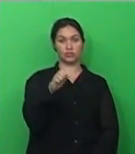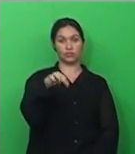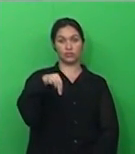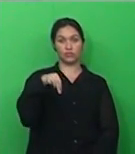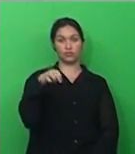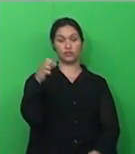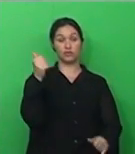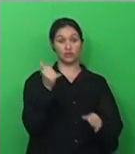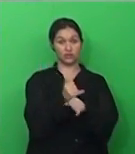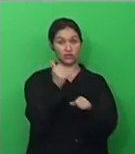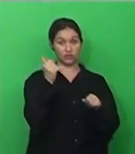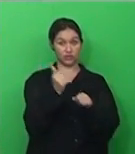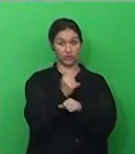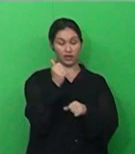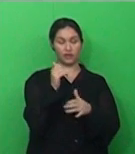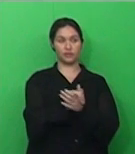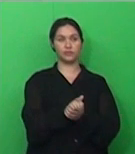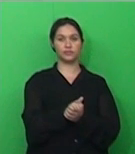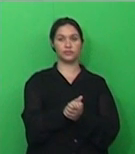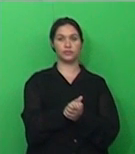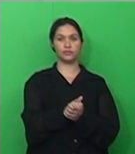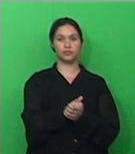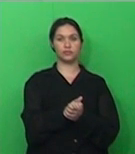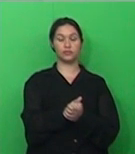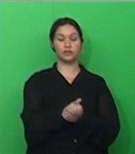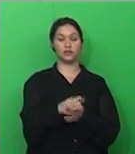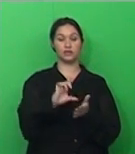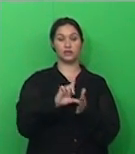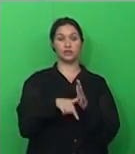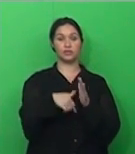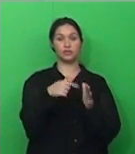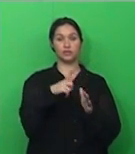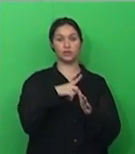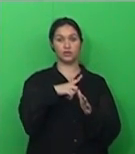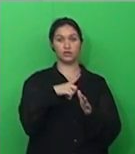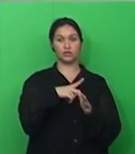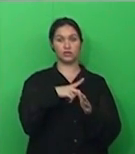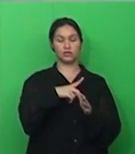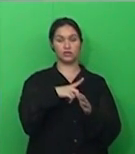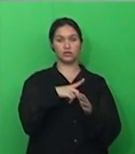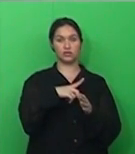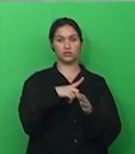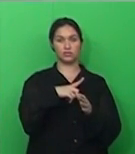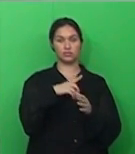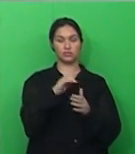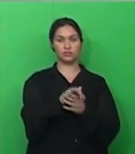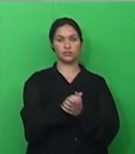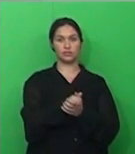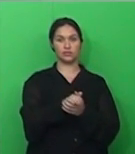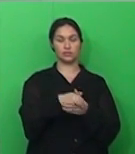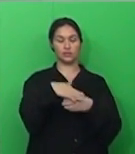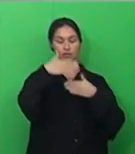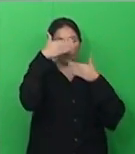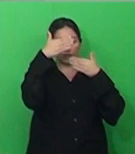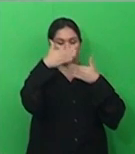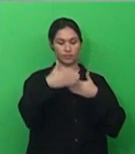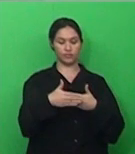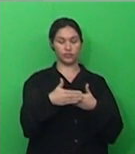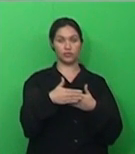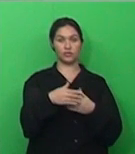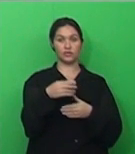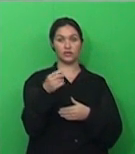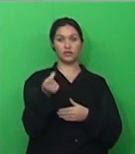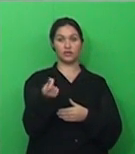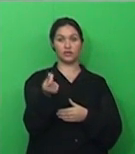construir, produz um isolamento acústico e térmico excelente, muito melhor que a alvenaria, e o custo, inclusive, é um pouco inferior. É que